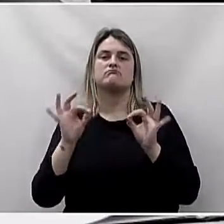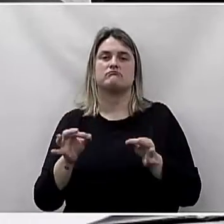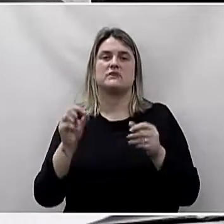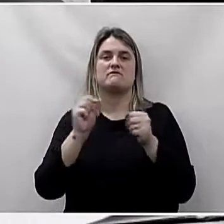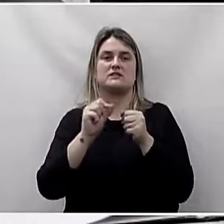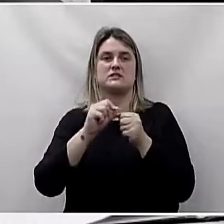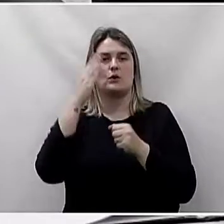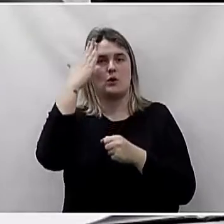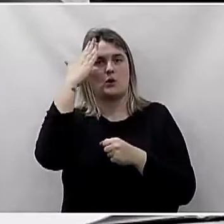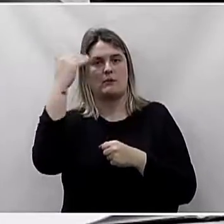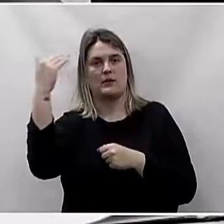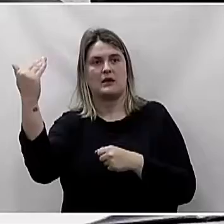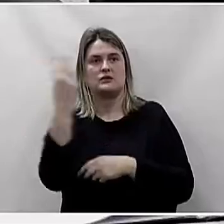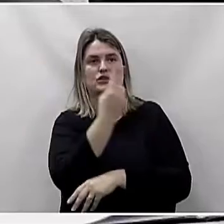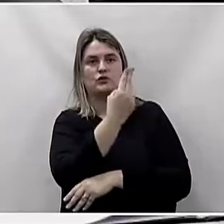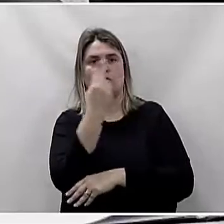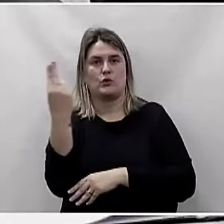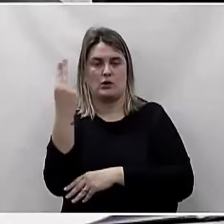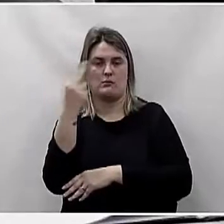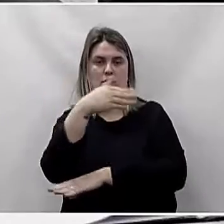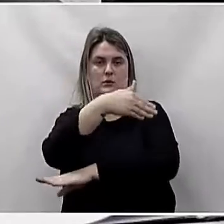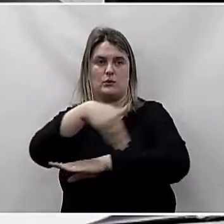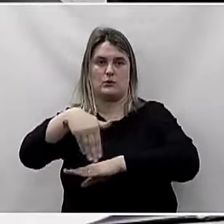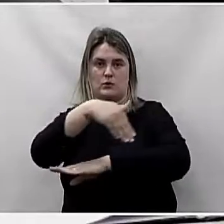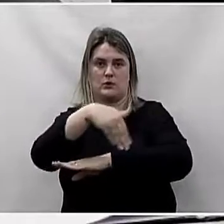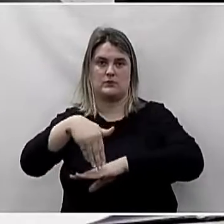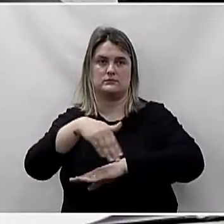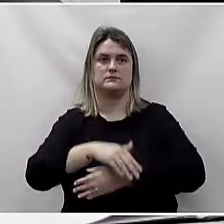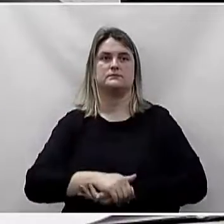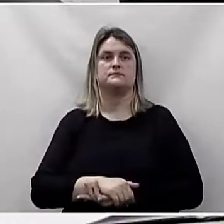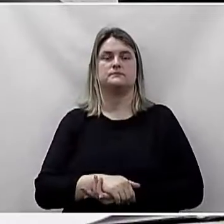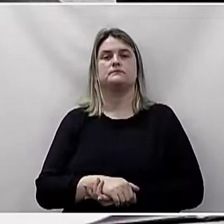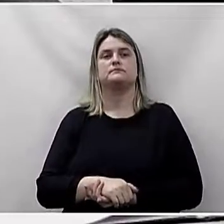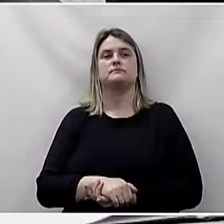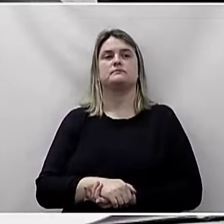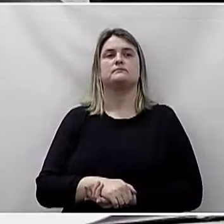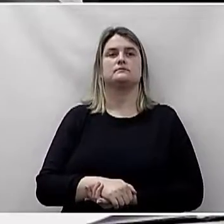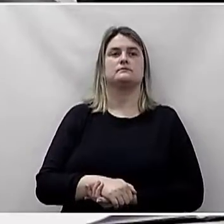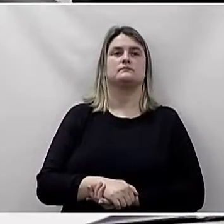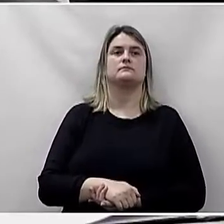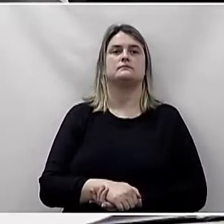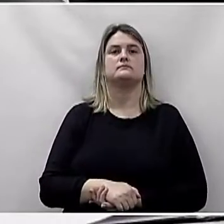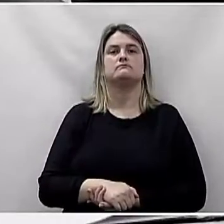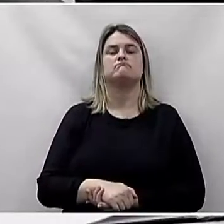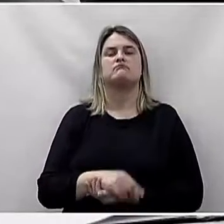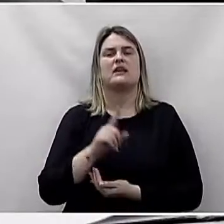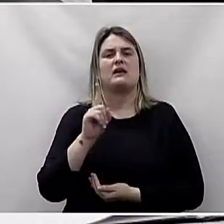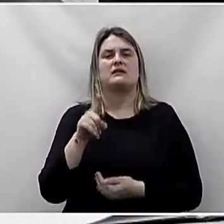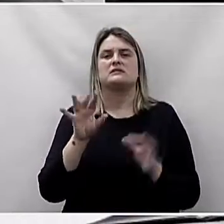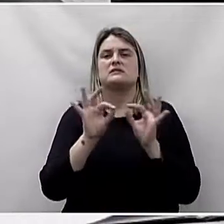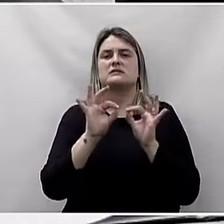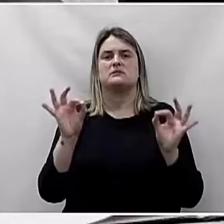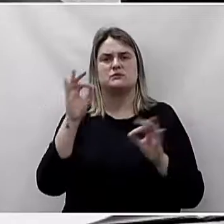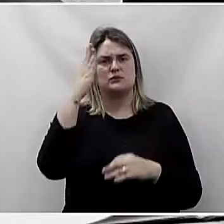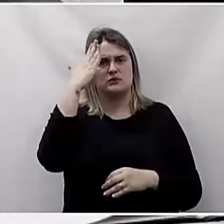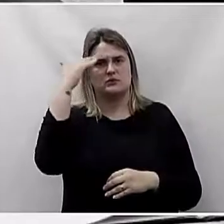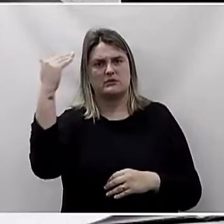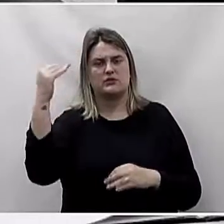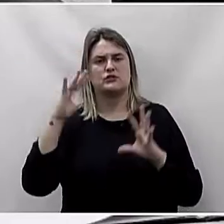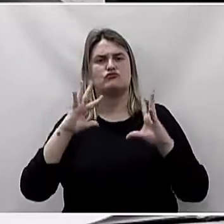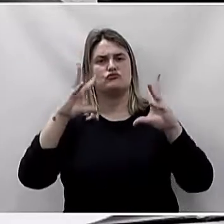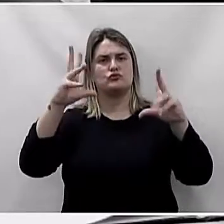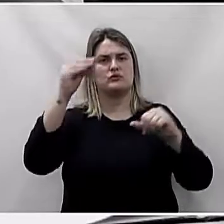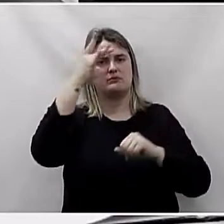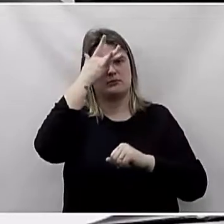ser homenageado de poder que esse projeto seja votado favorável e que é uma singela homenagem para as pessoas